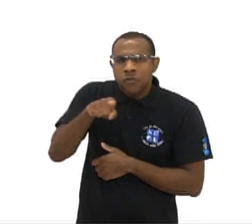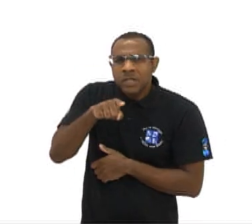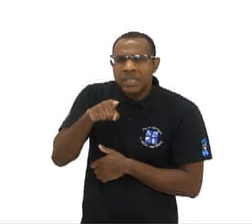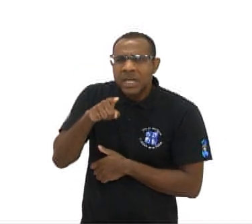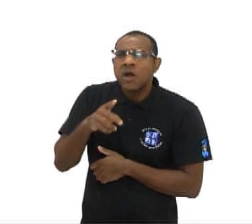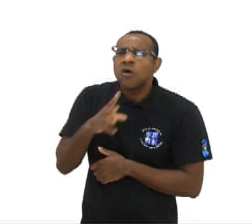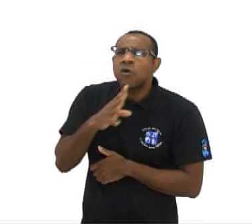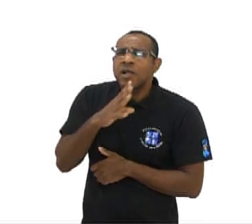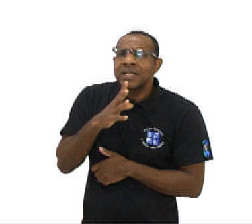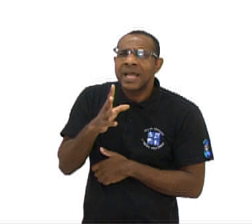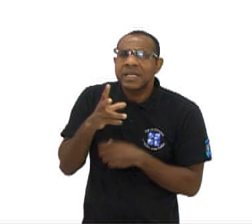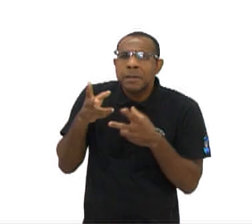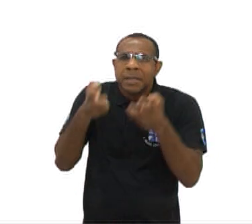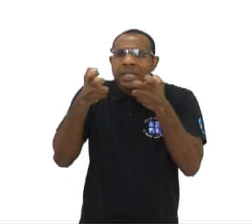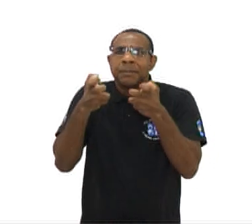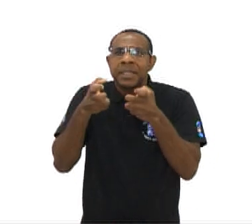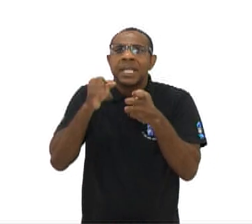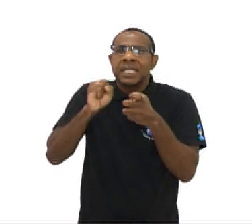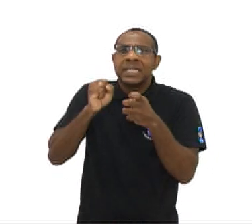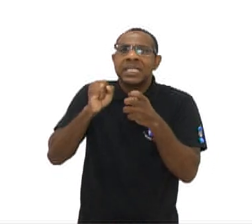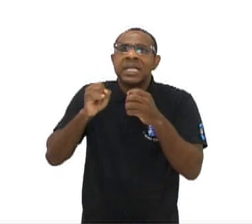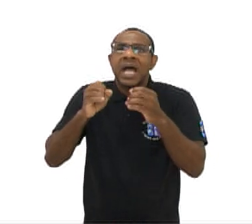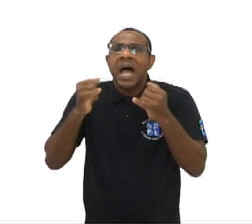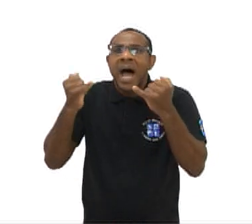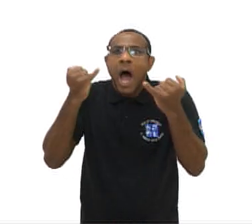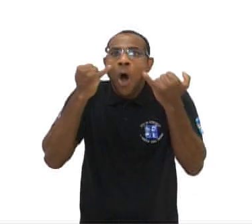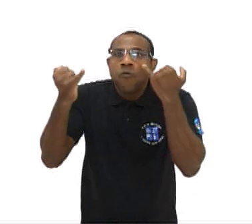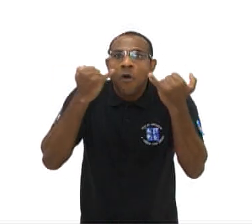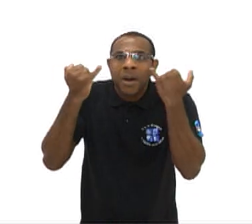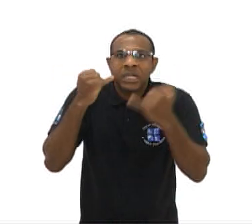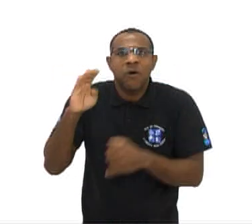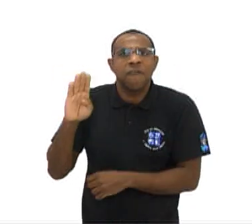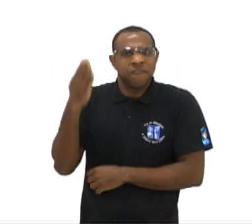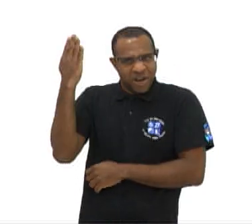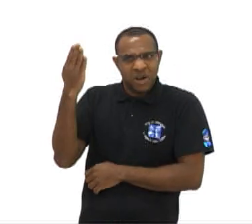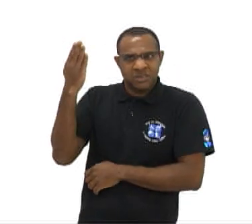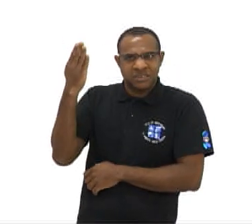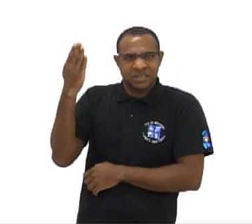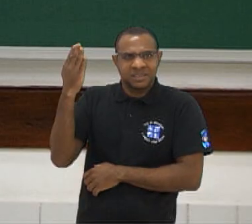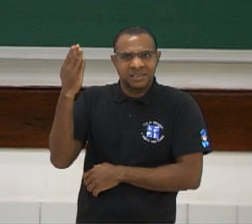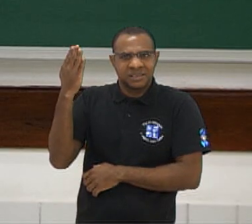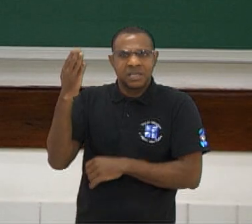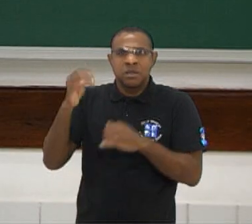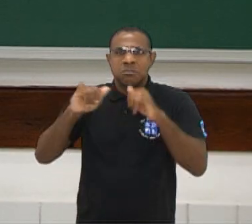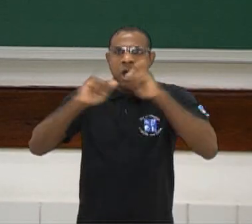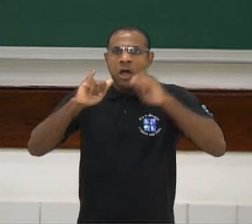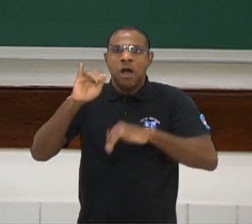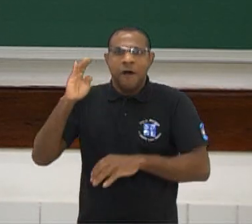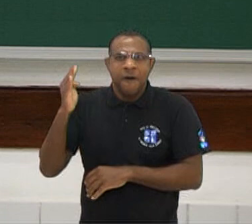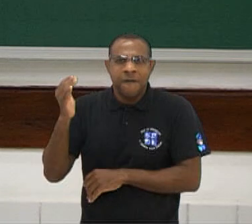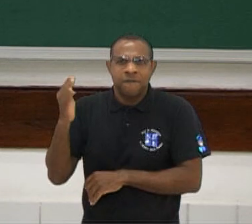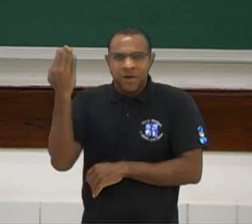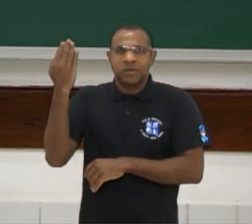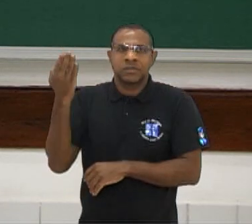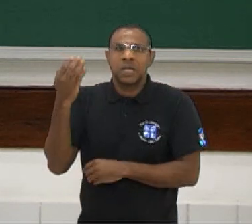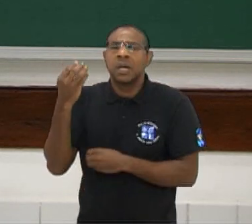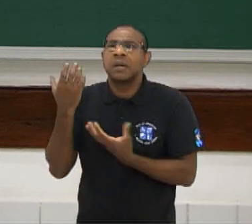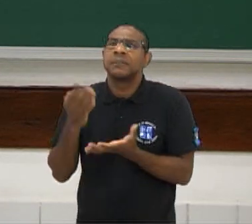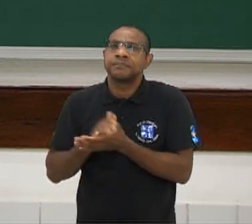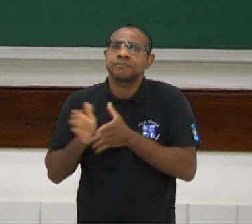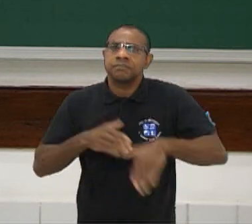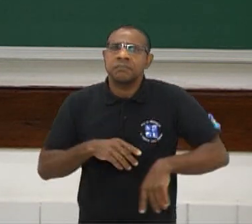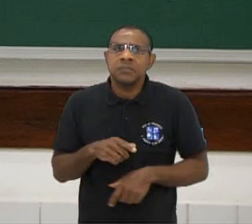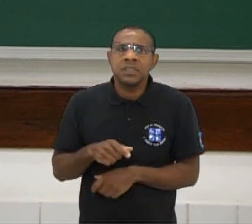notícia falsa? Quais meios você utiliza para confirmar uma notícia?